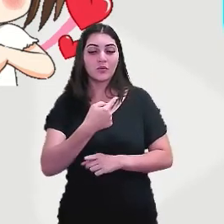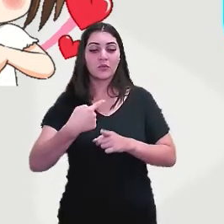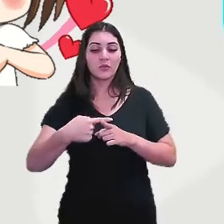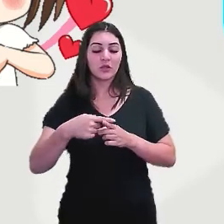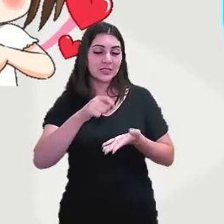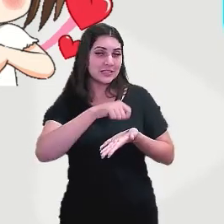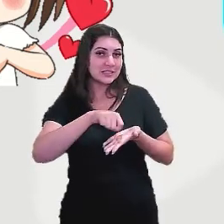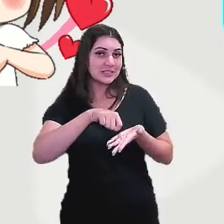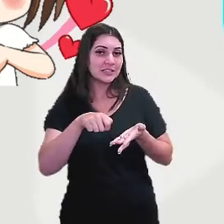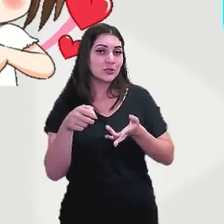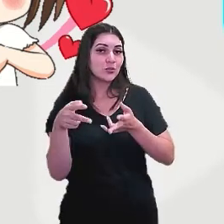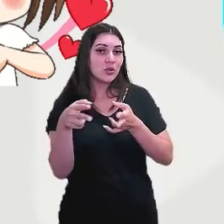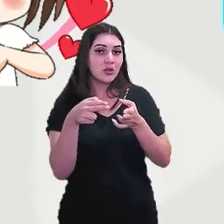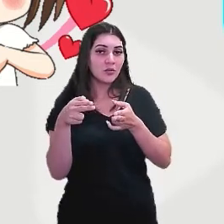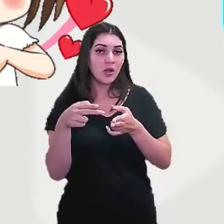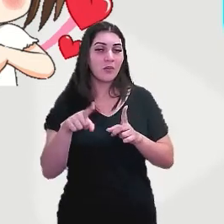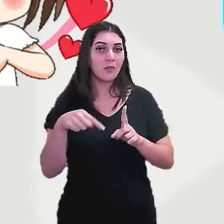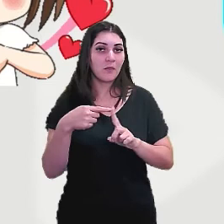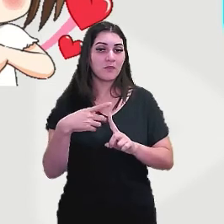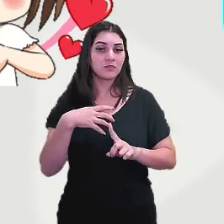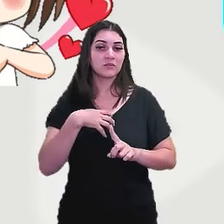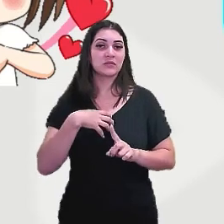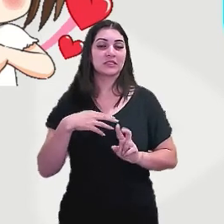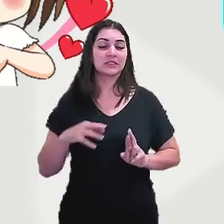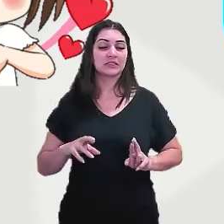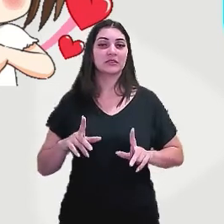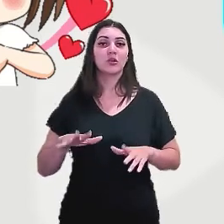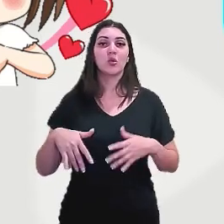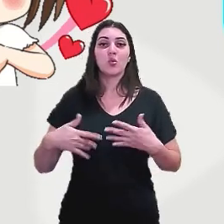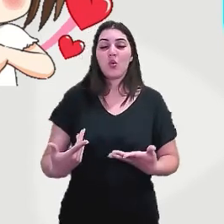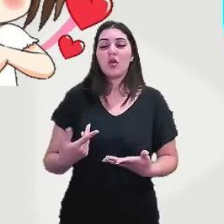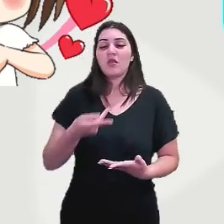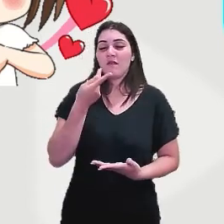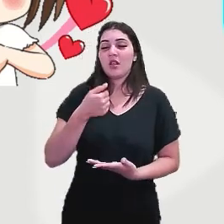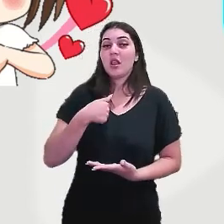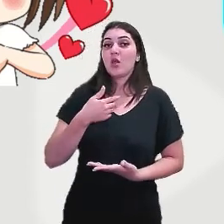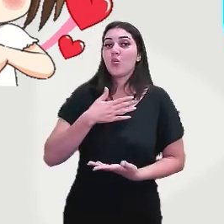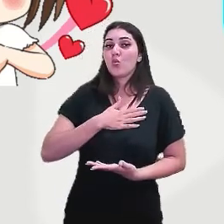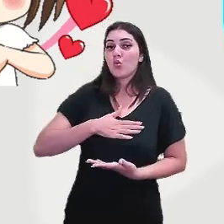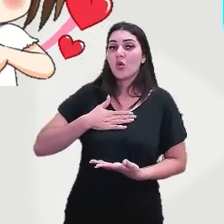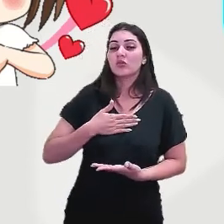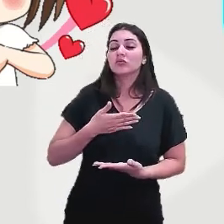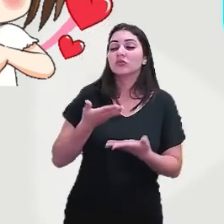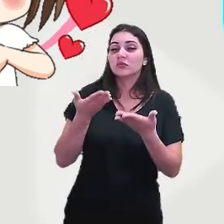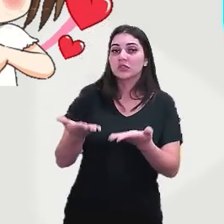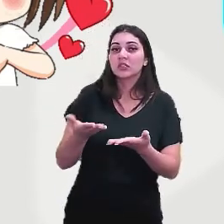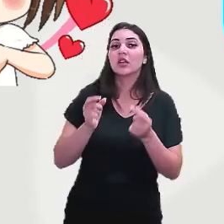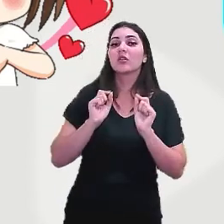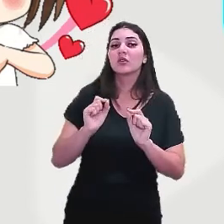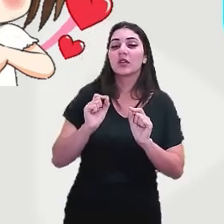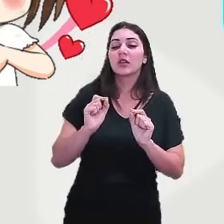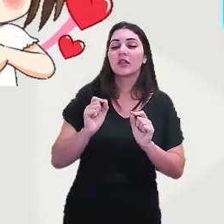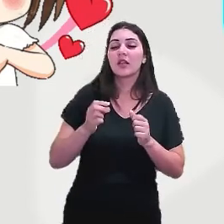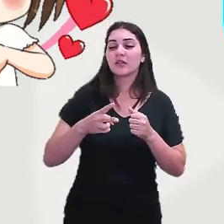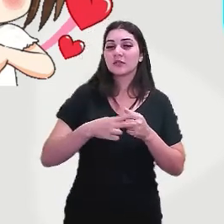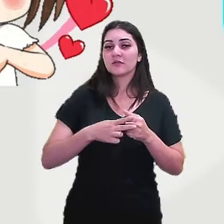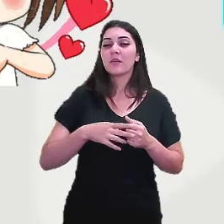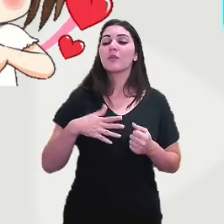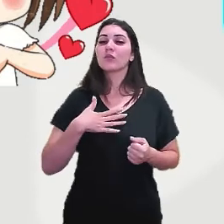base no que a gente vivenciou, aprendeu, vimos que palavras homônimas são aquelas que